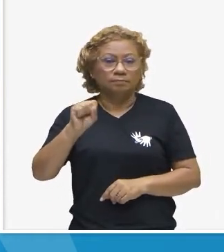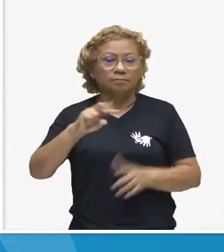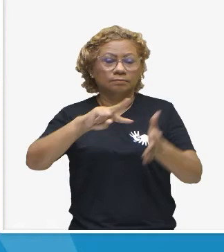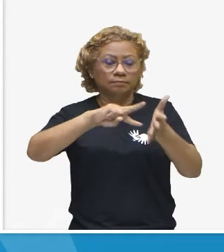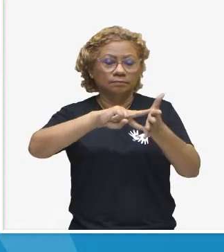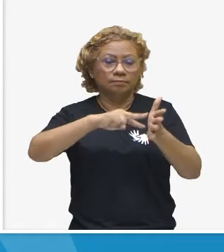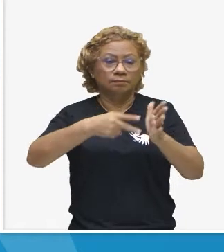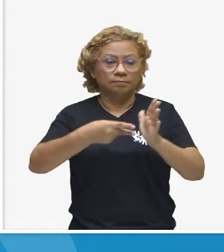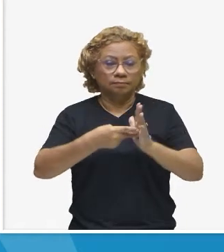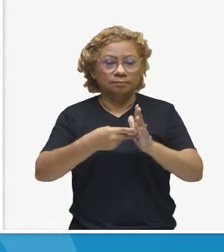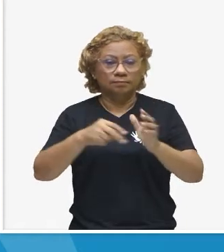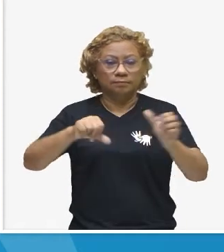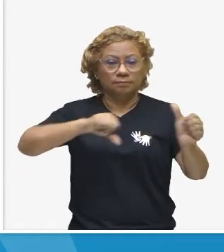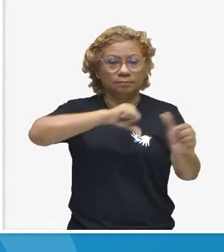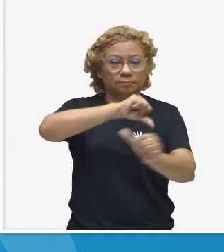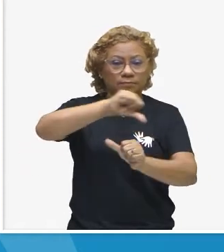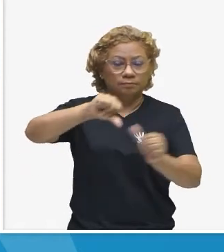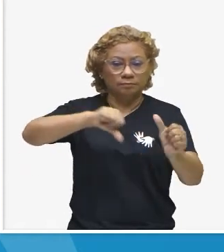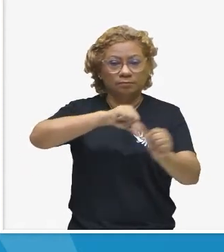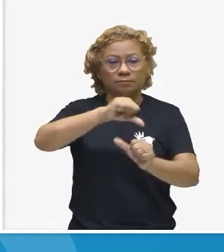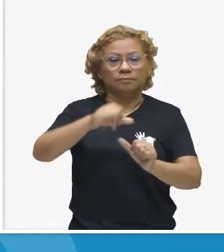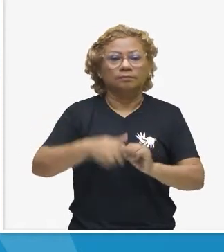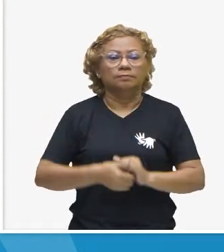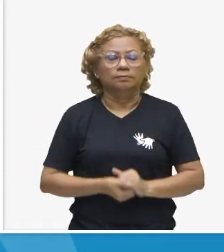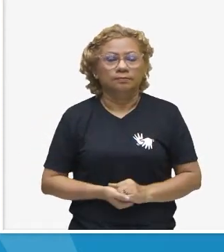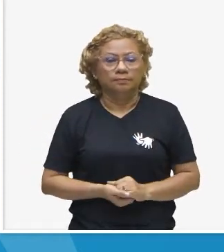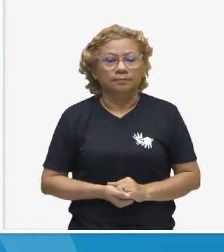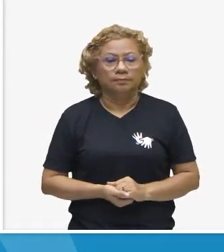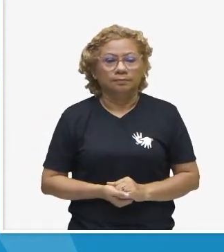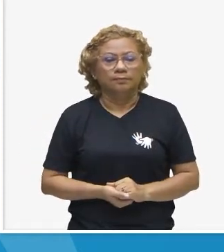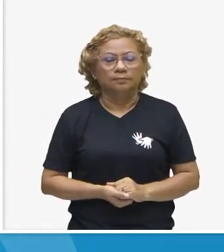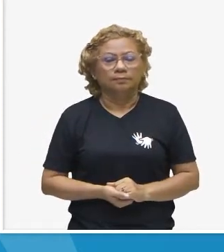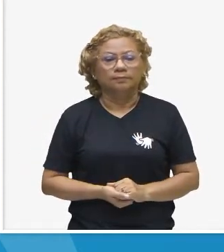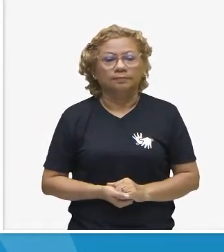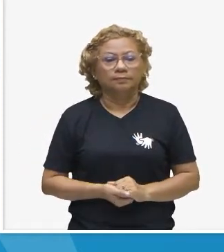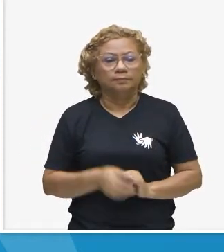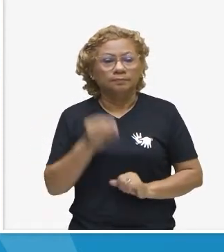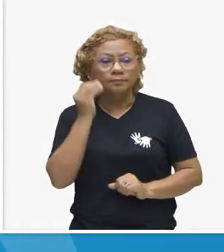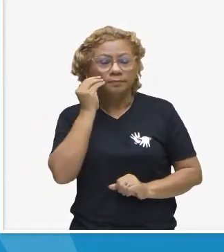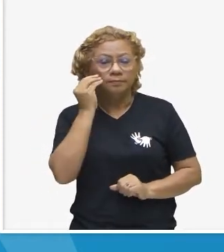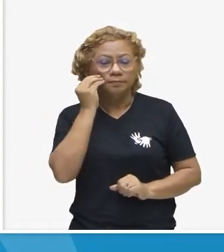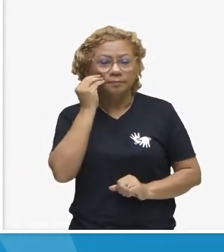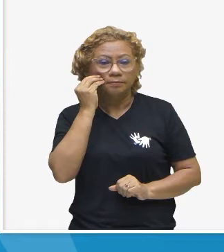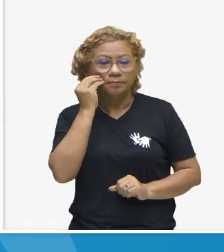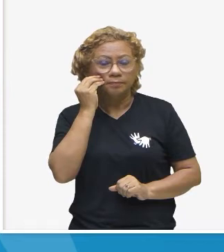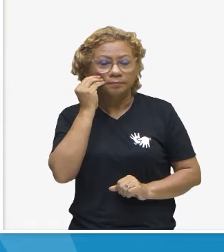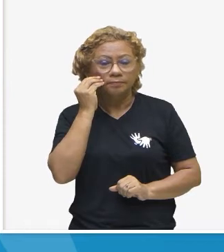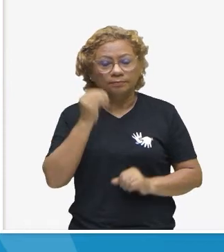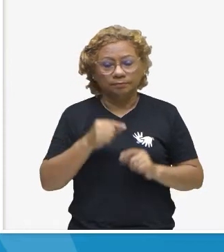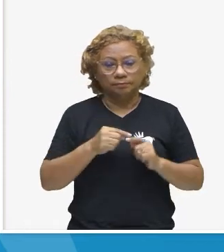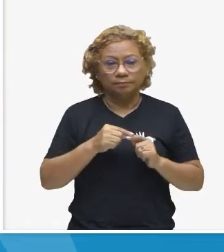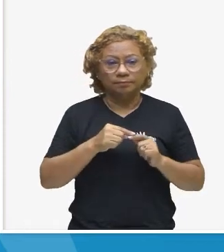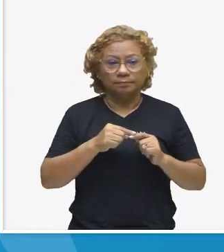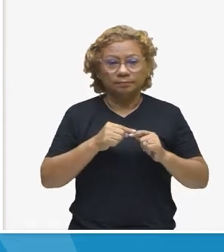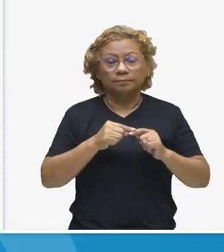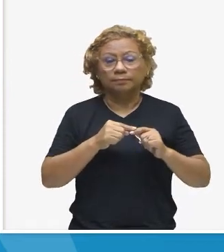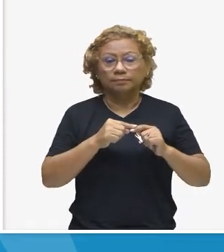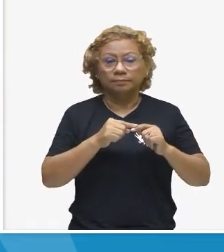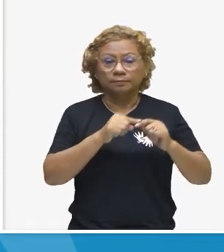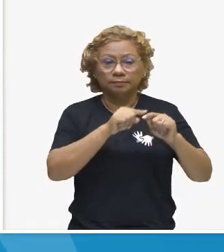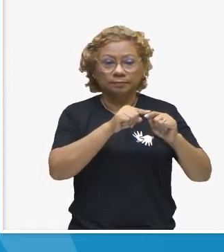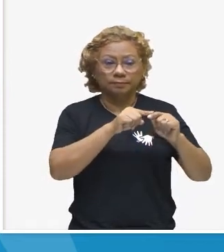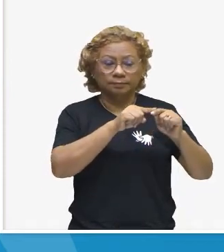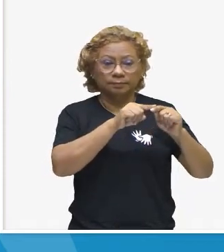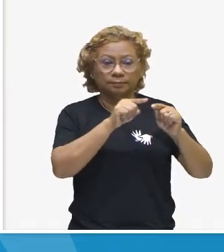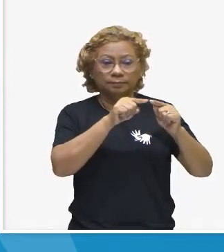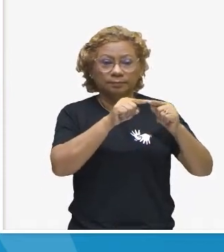Alternos está um em cima, o outro embaixo. Ele está alternando o lado. Se